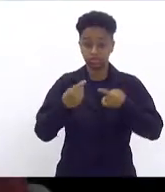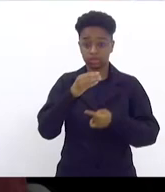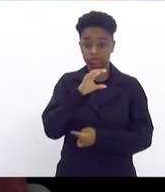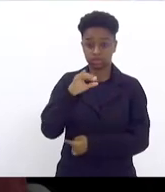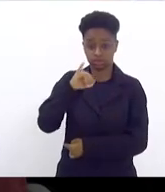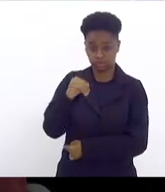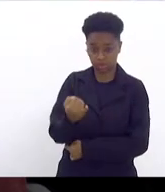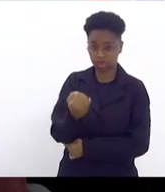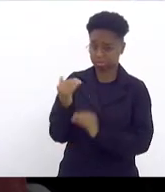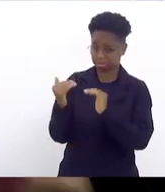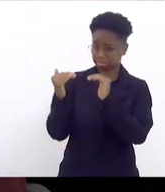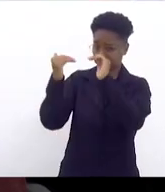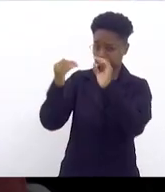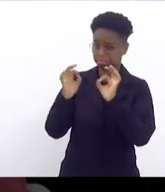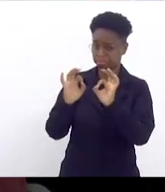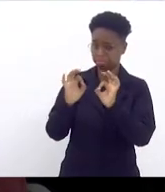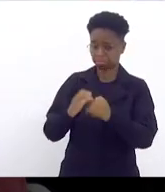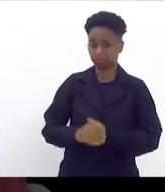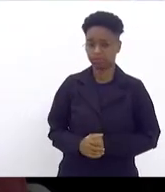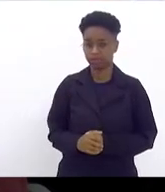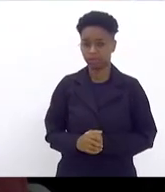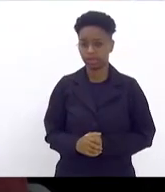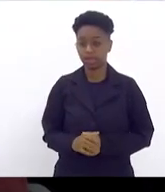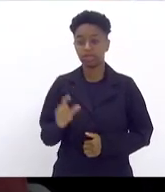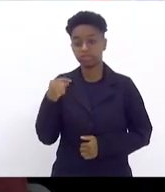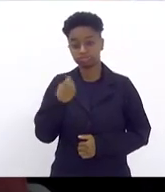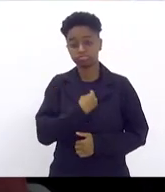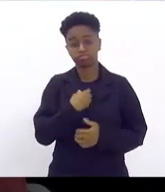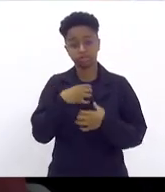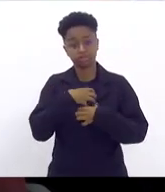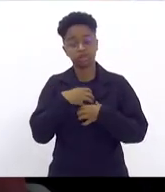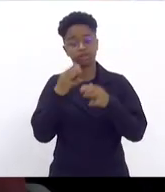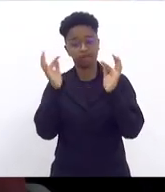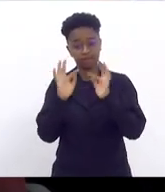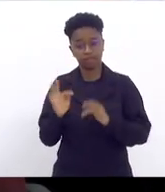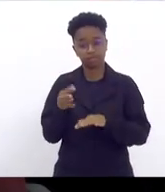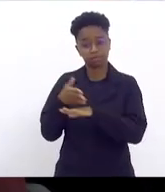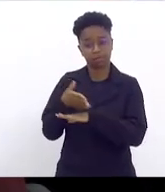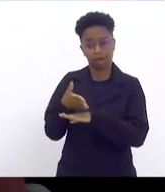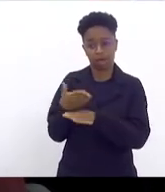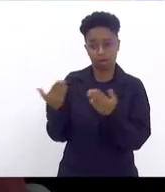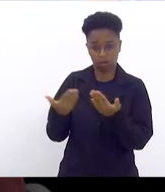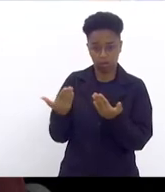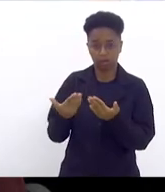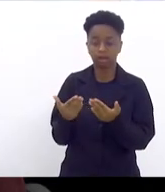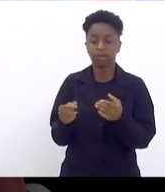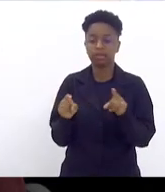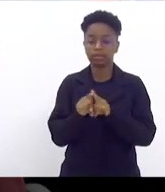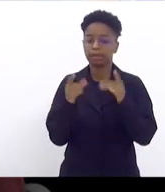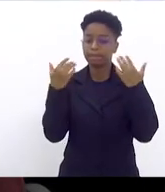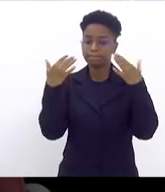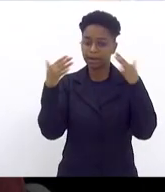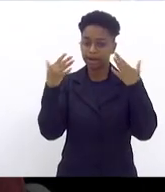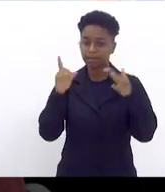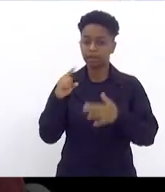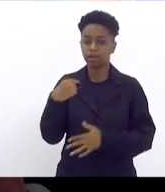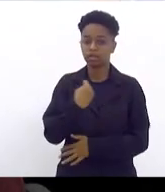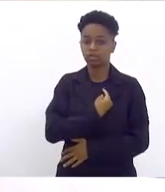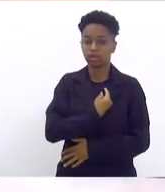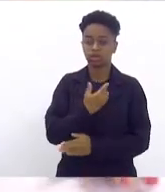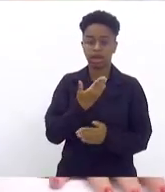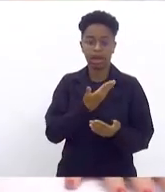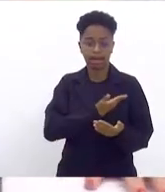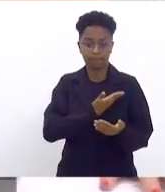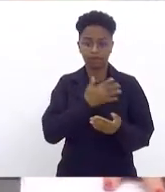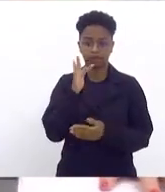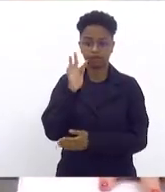em altíssimo nível. A gente fica muito feliz de estar aqui participando e também parabenizar o nosso nobre amigo